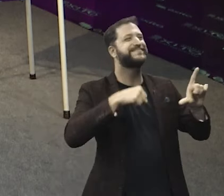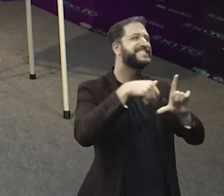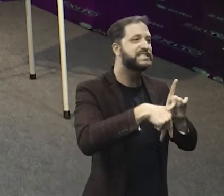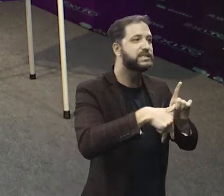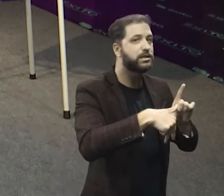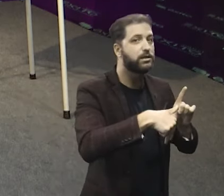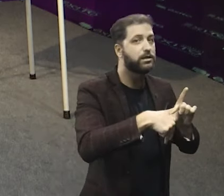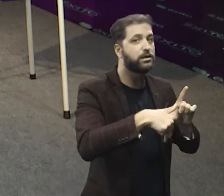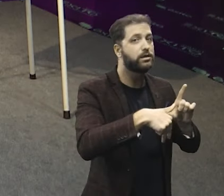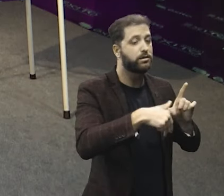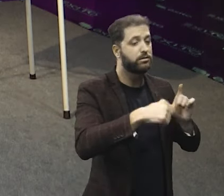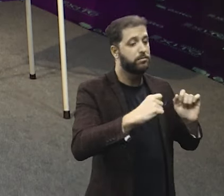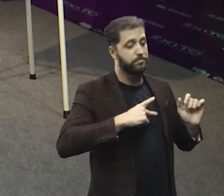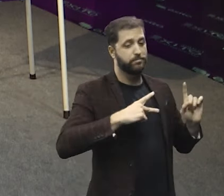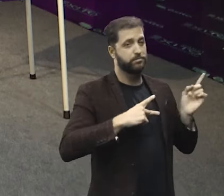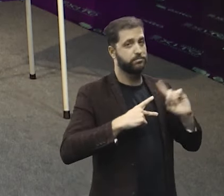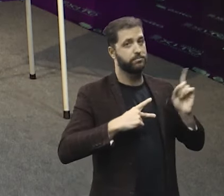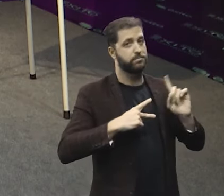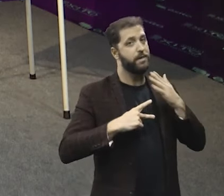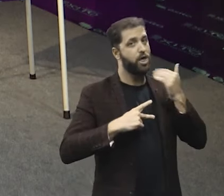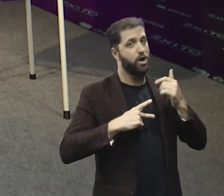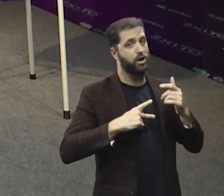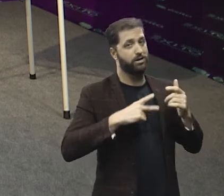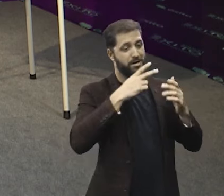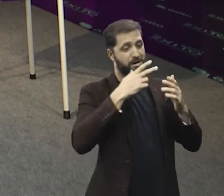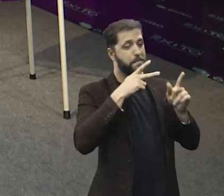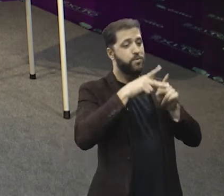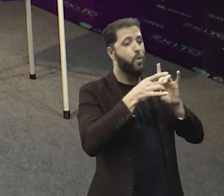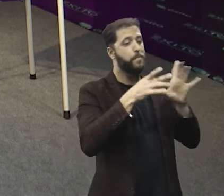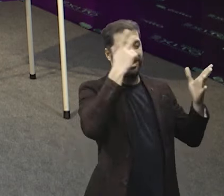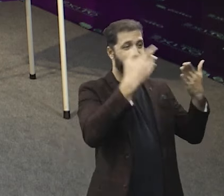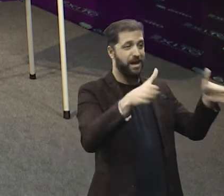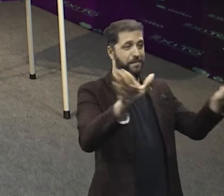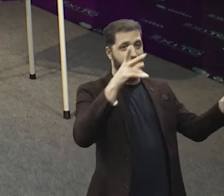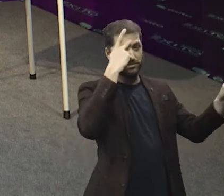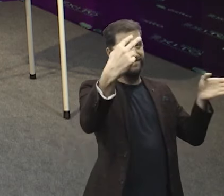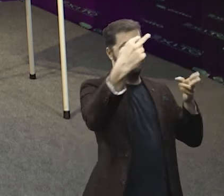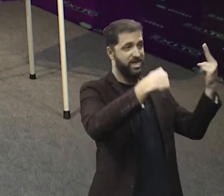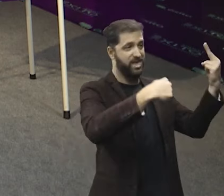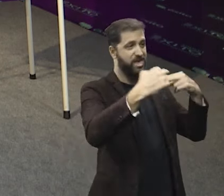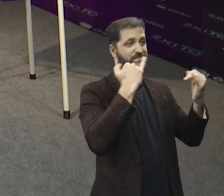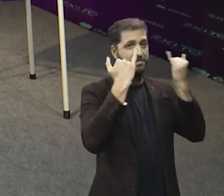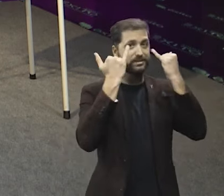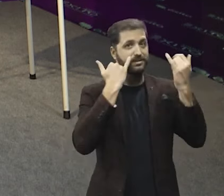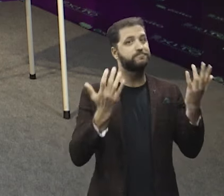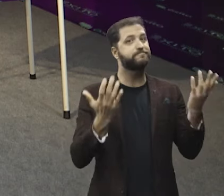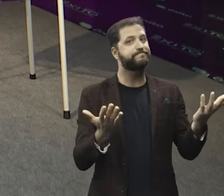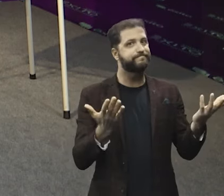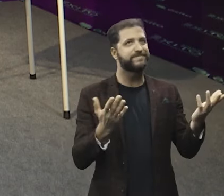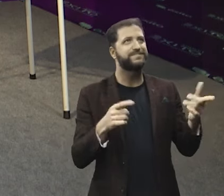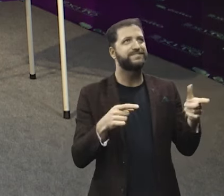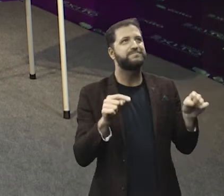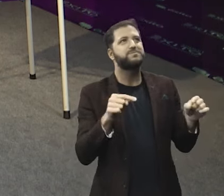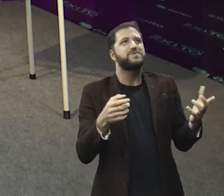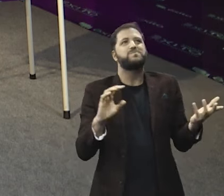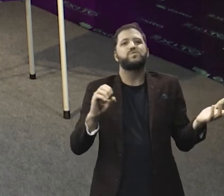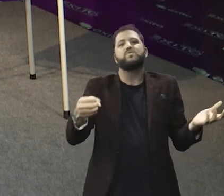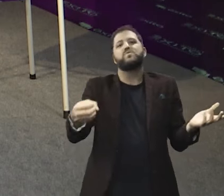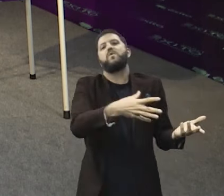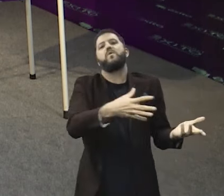público você tem que colocar isso privado então é algo gente muito novo cada vez você vai